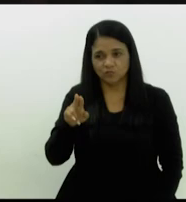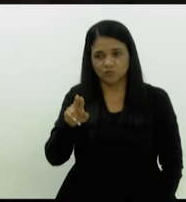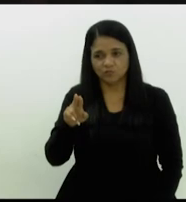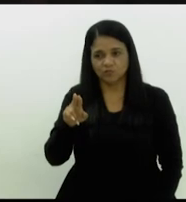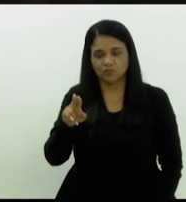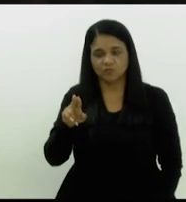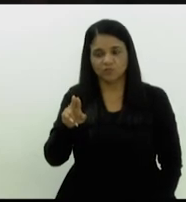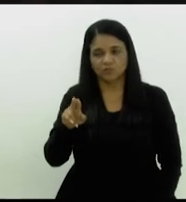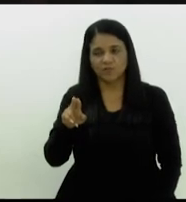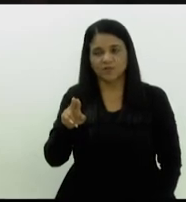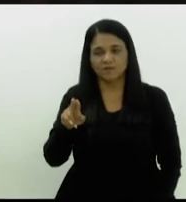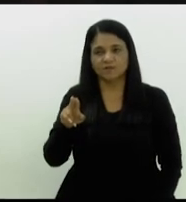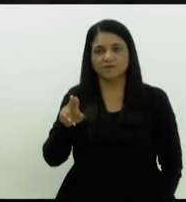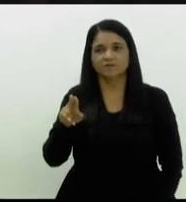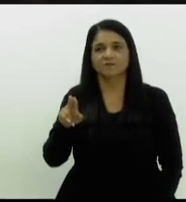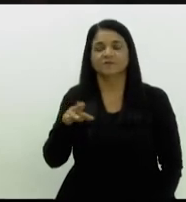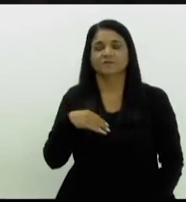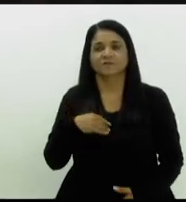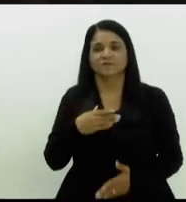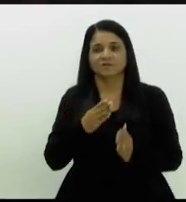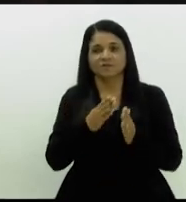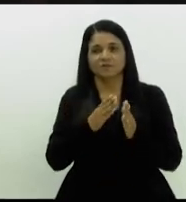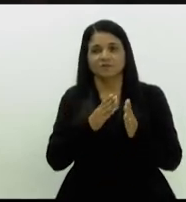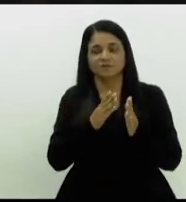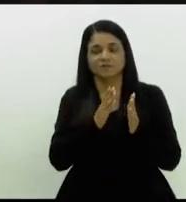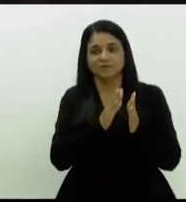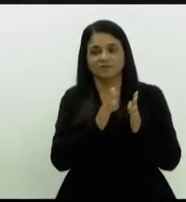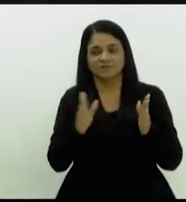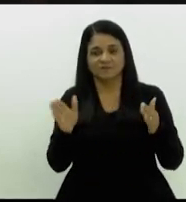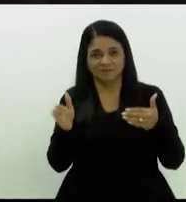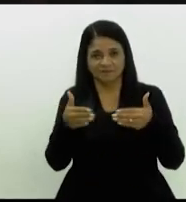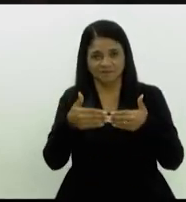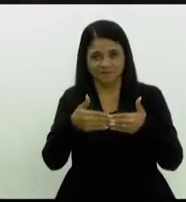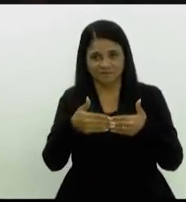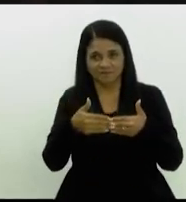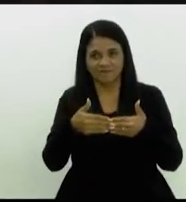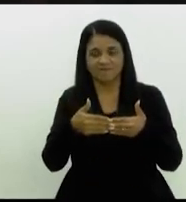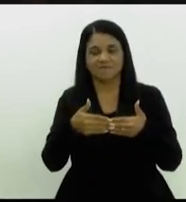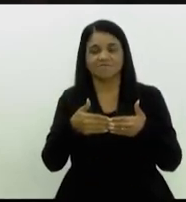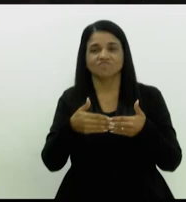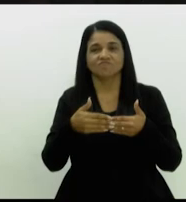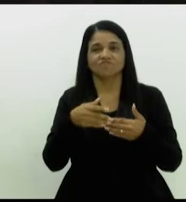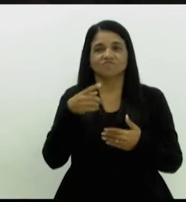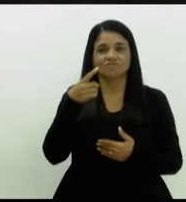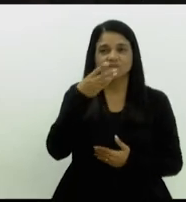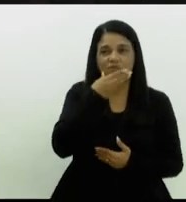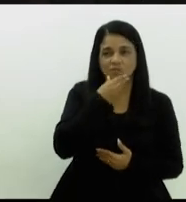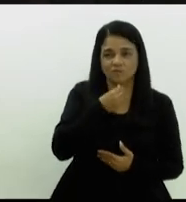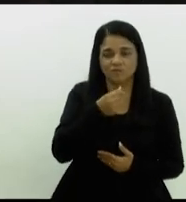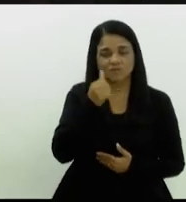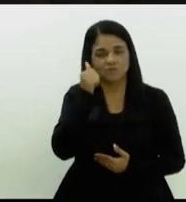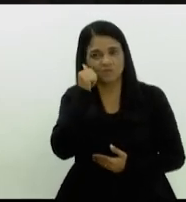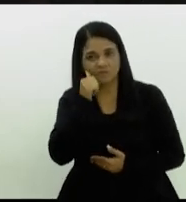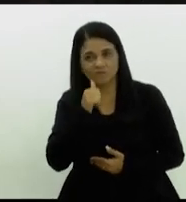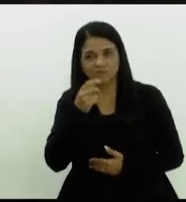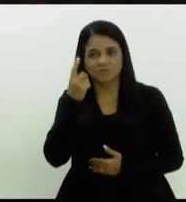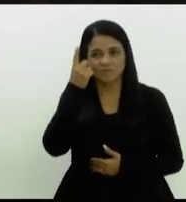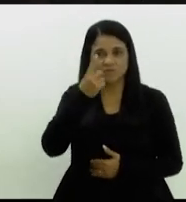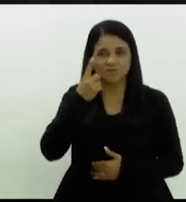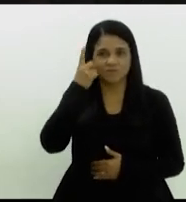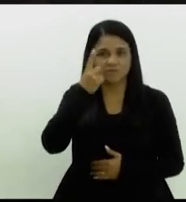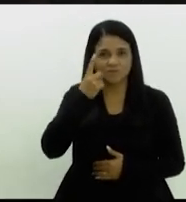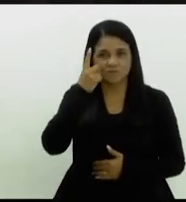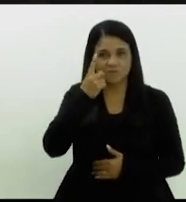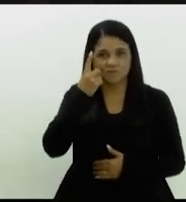presidindo o expediente final, senhoras e senhores deputados que